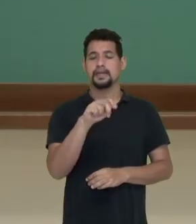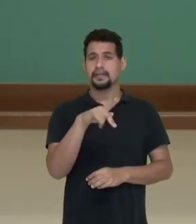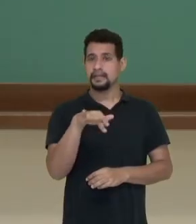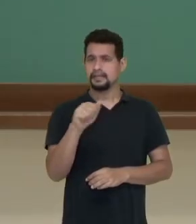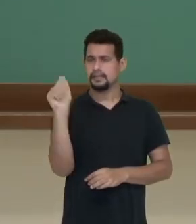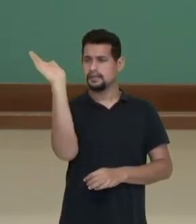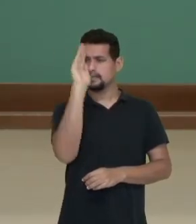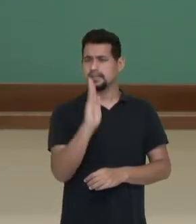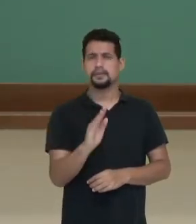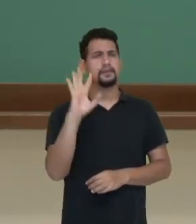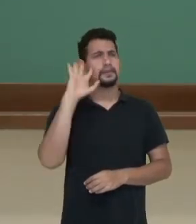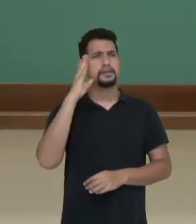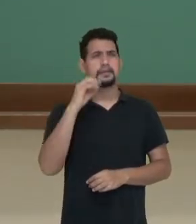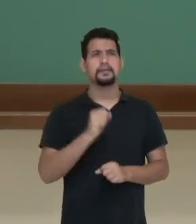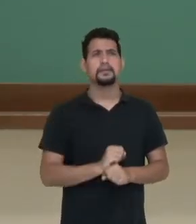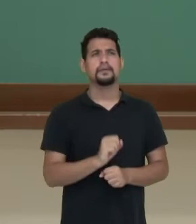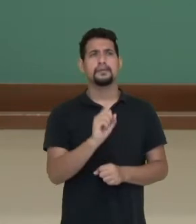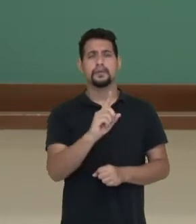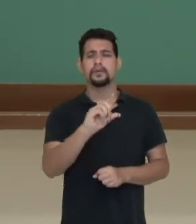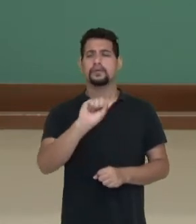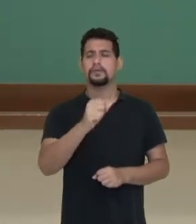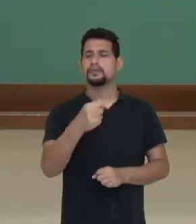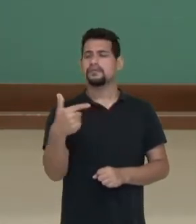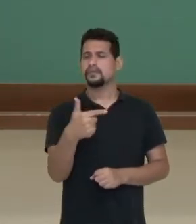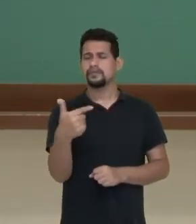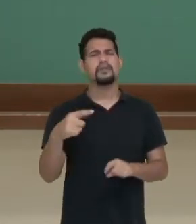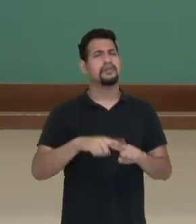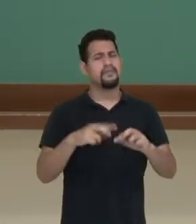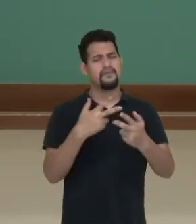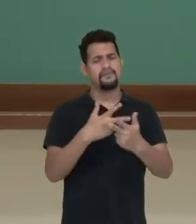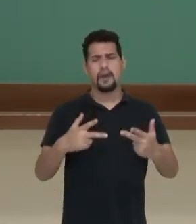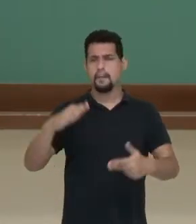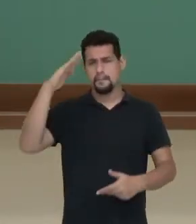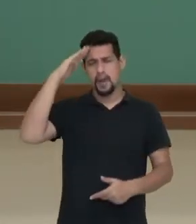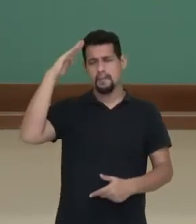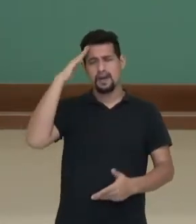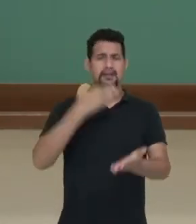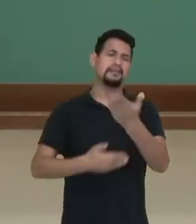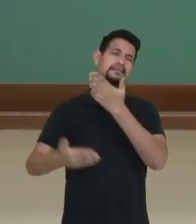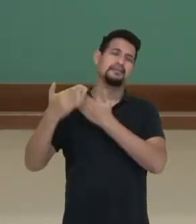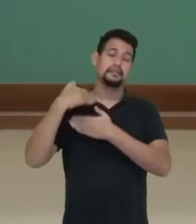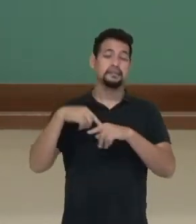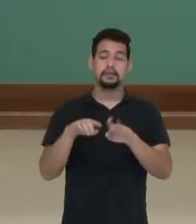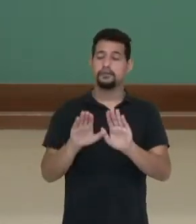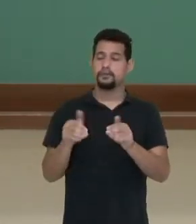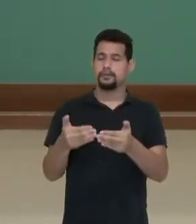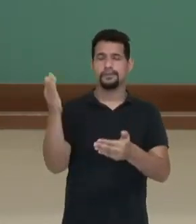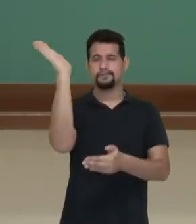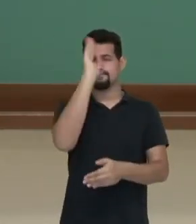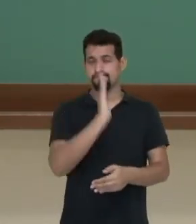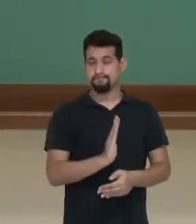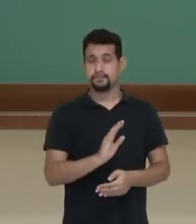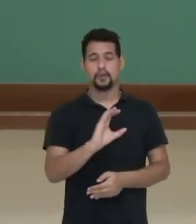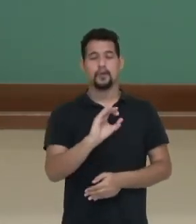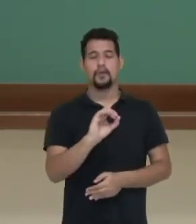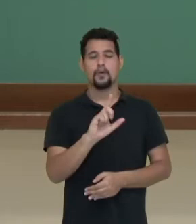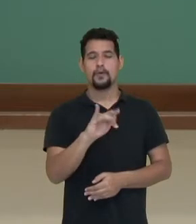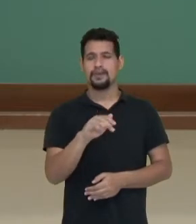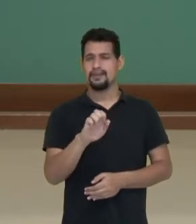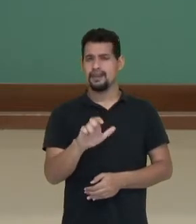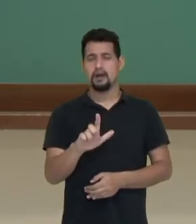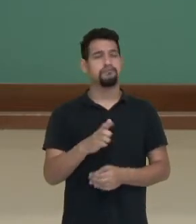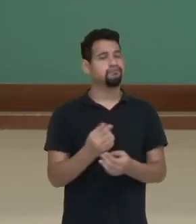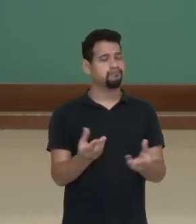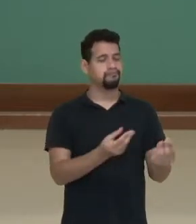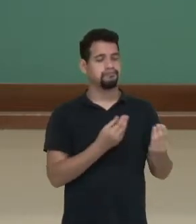1822. Porém, houveram grandes ações já militares antes disso, no período colonial brasileiro. É considerado por